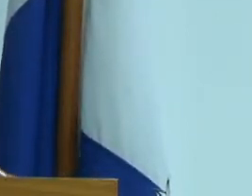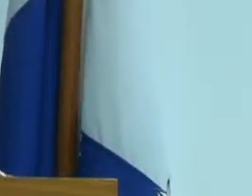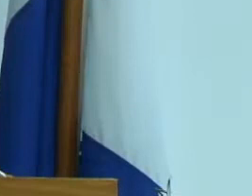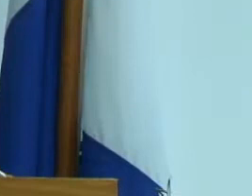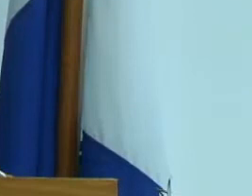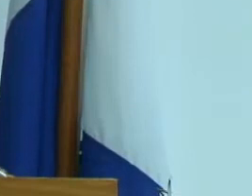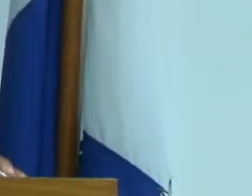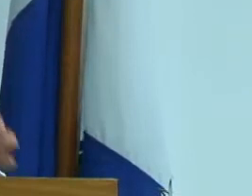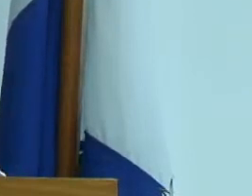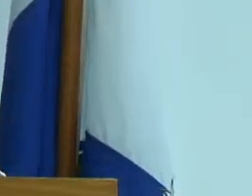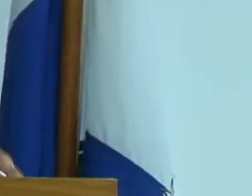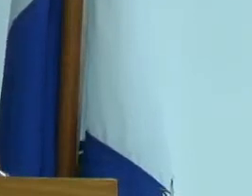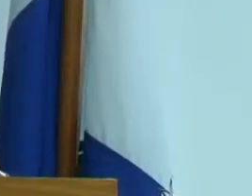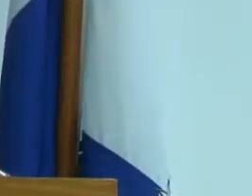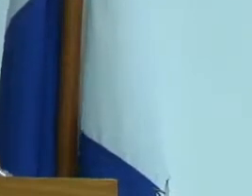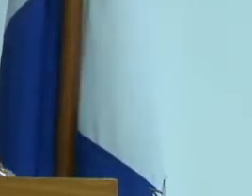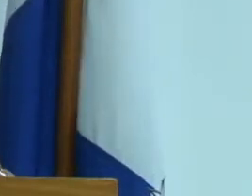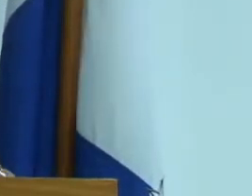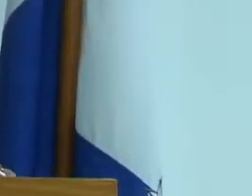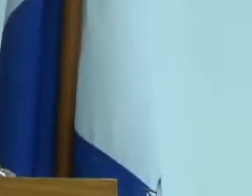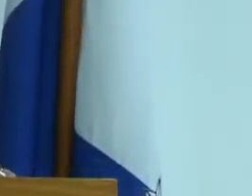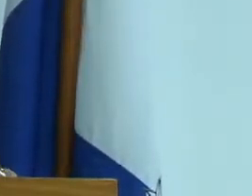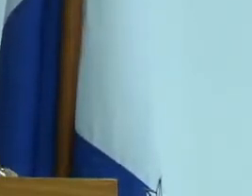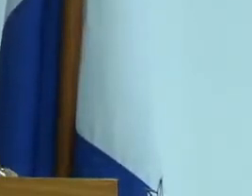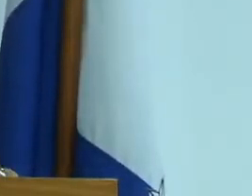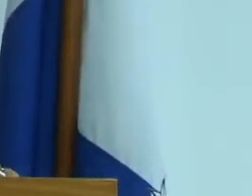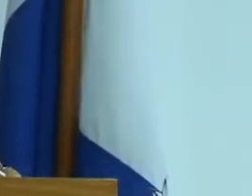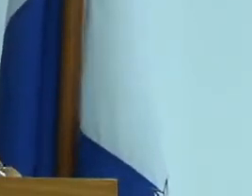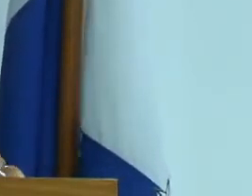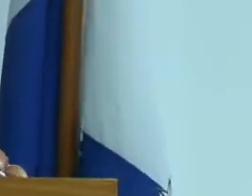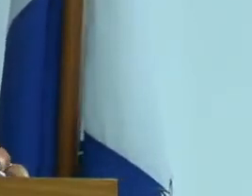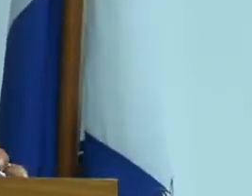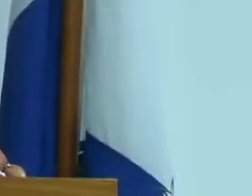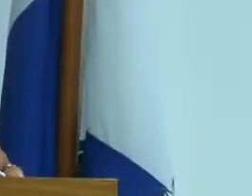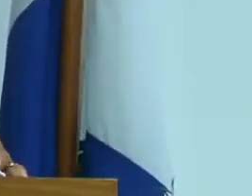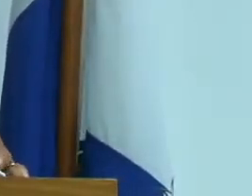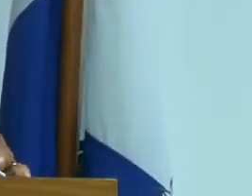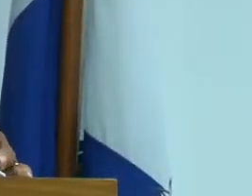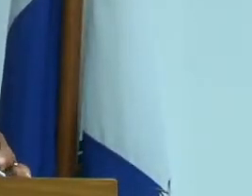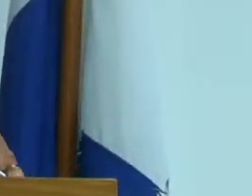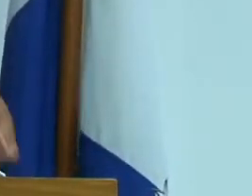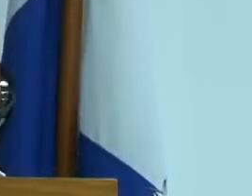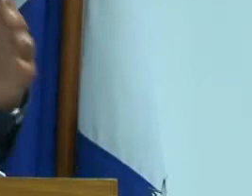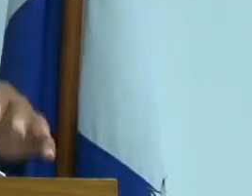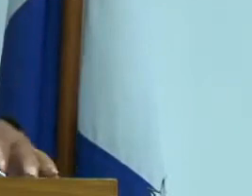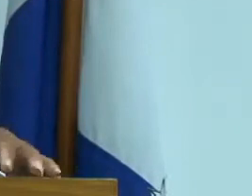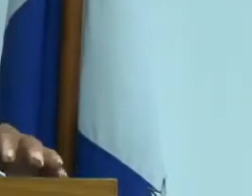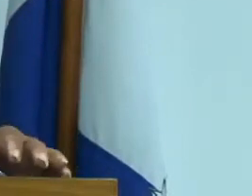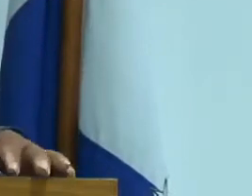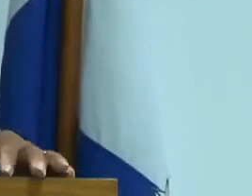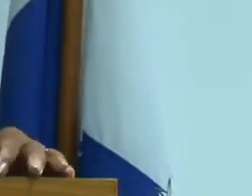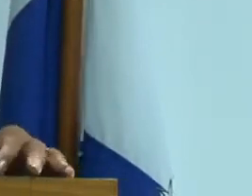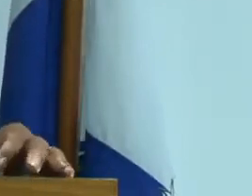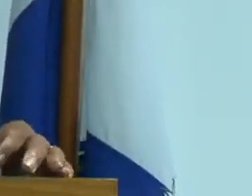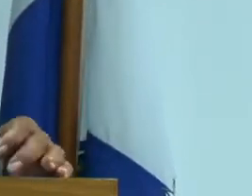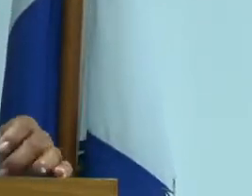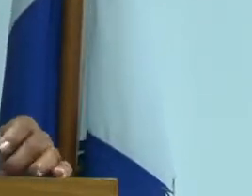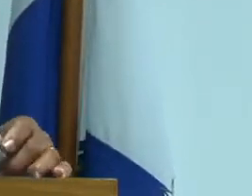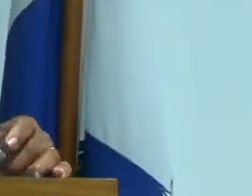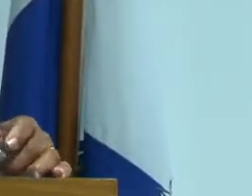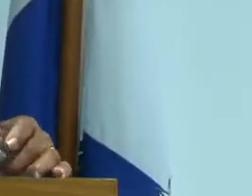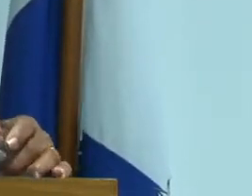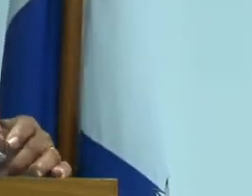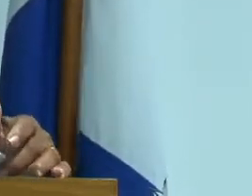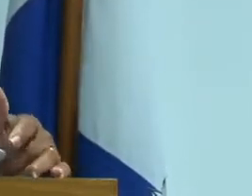parabenizar a todos os vereadores, né, que estão mostrando seus trabalhos, estão mostrando para que veio, cada um